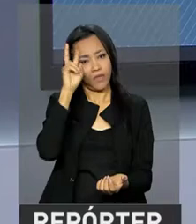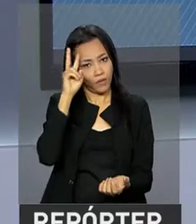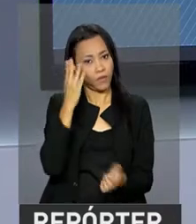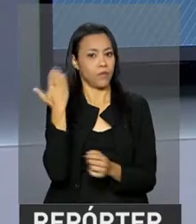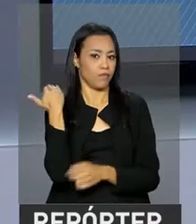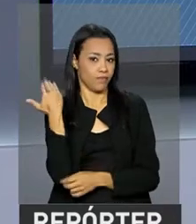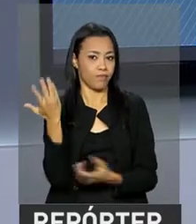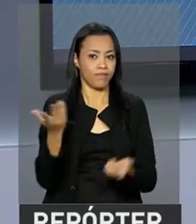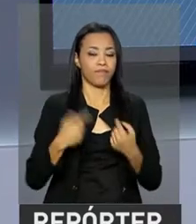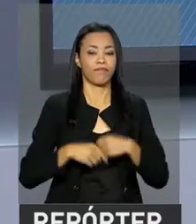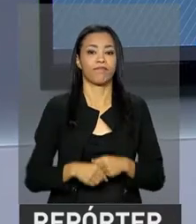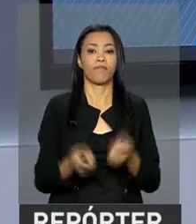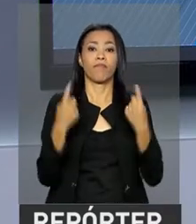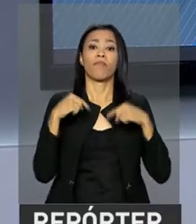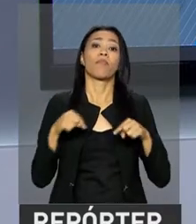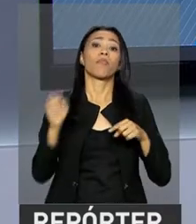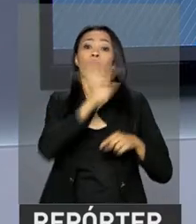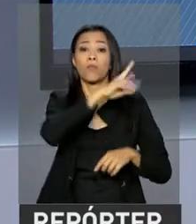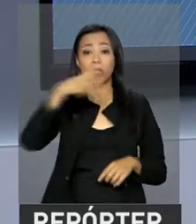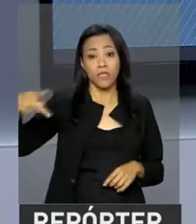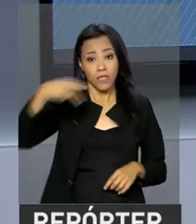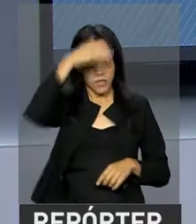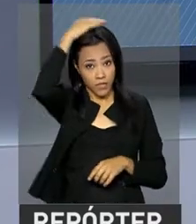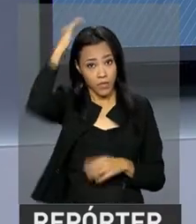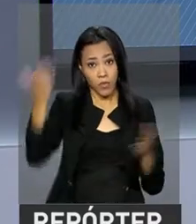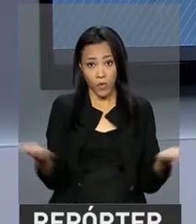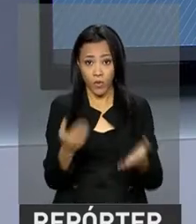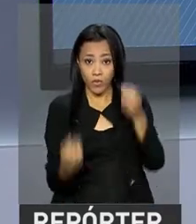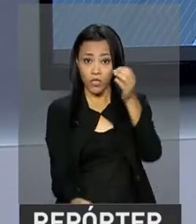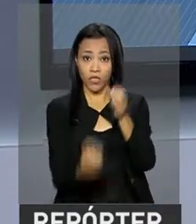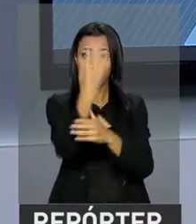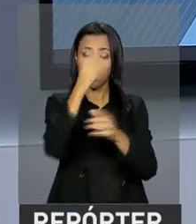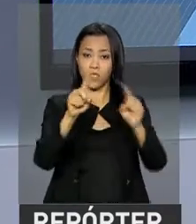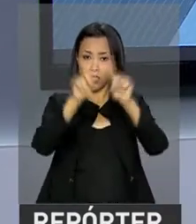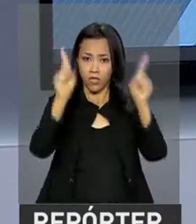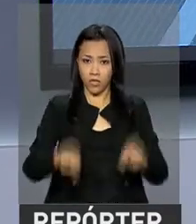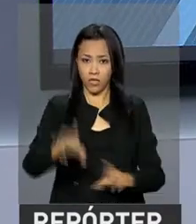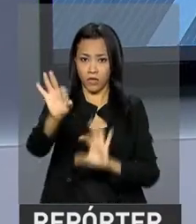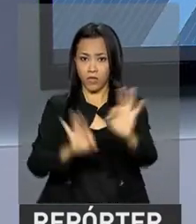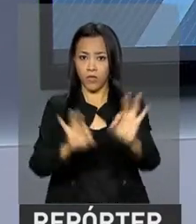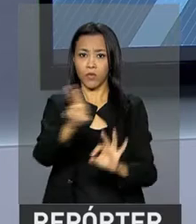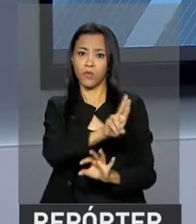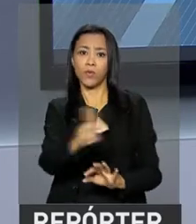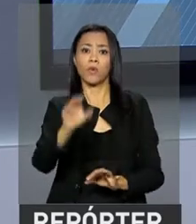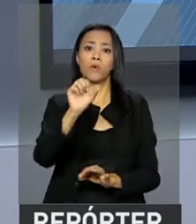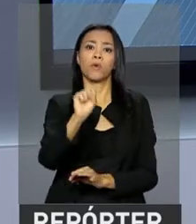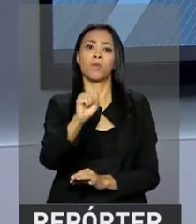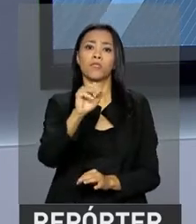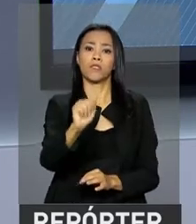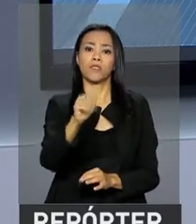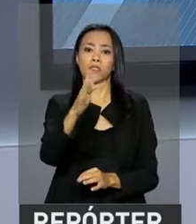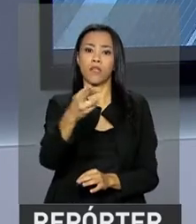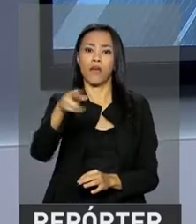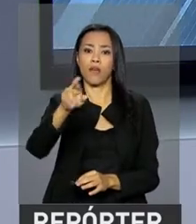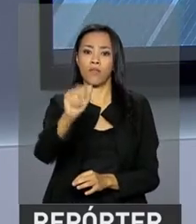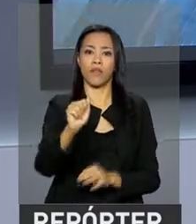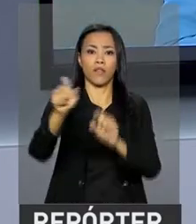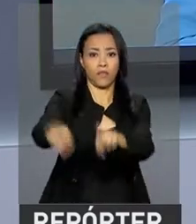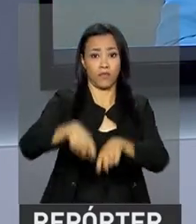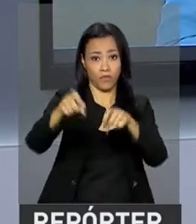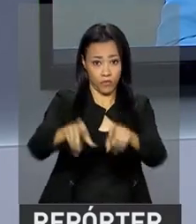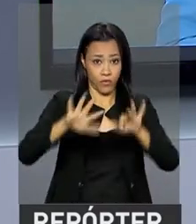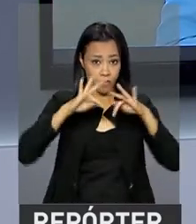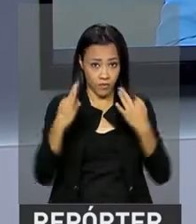e o presidente michel temer lança hoje o plano safra da agricultura familiar vamos então conversar com a